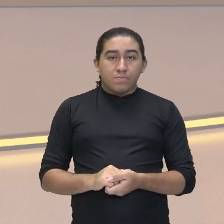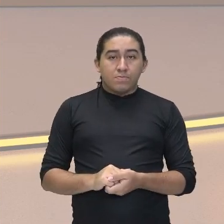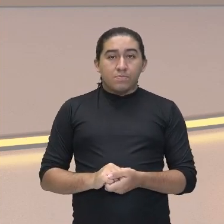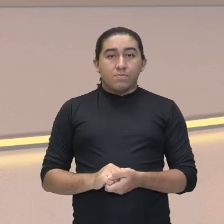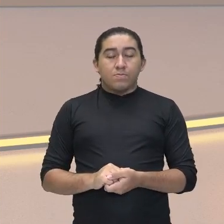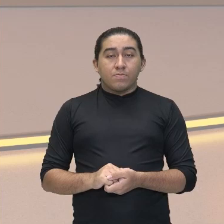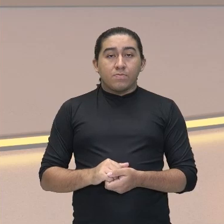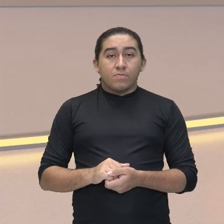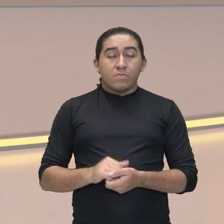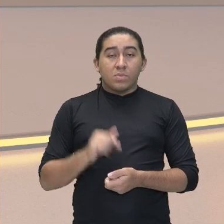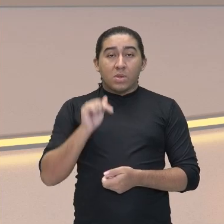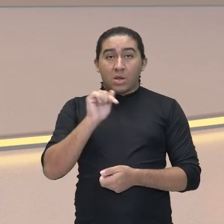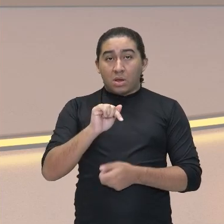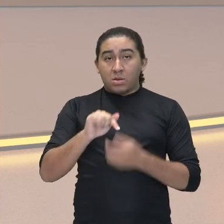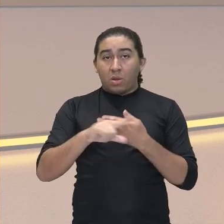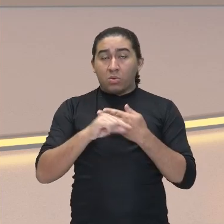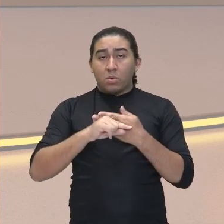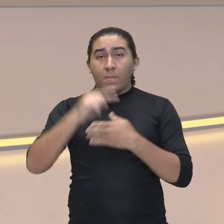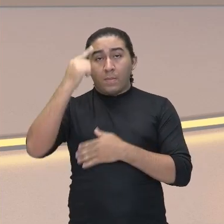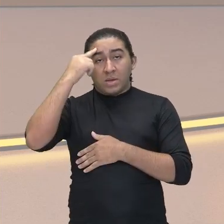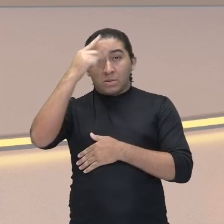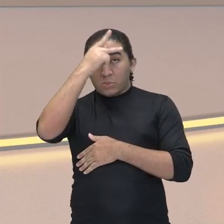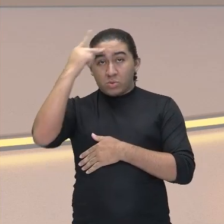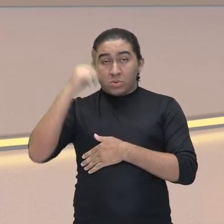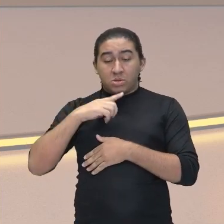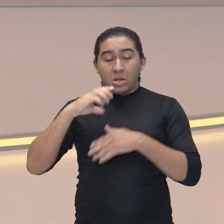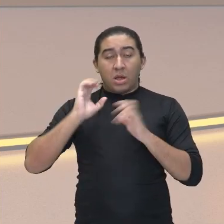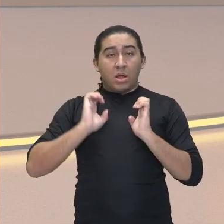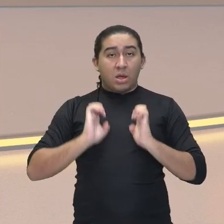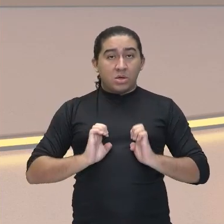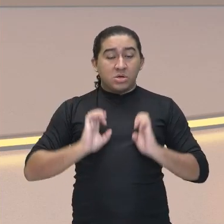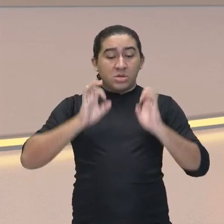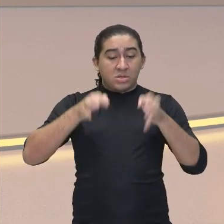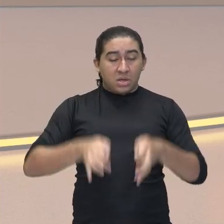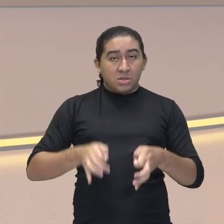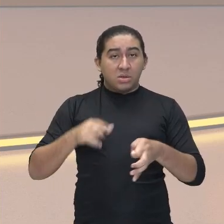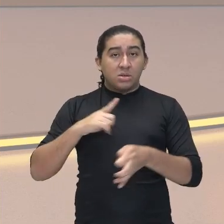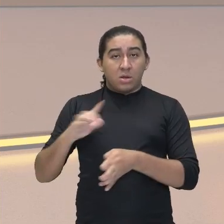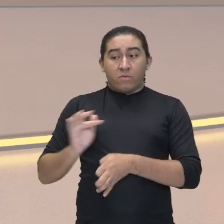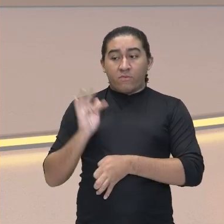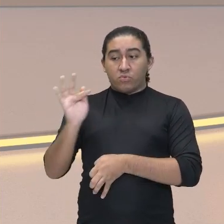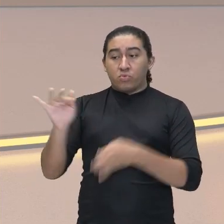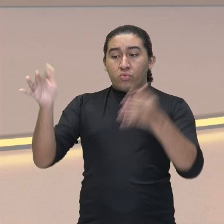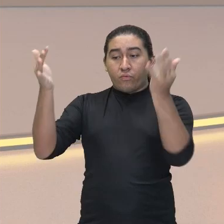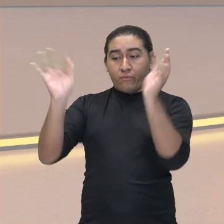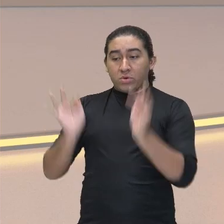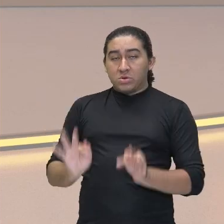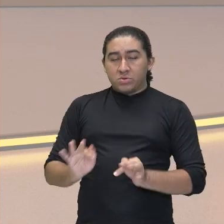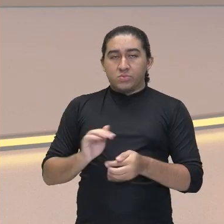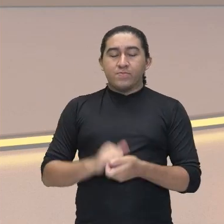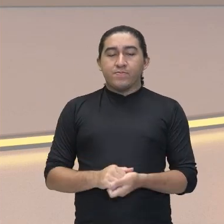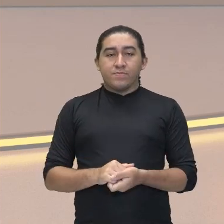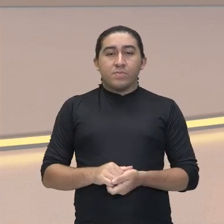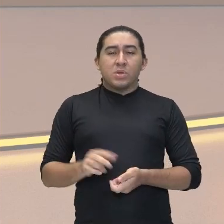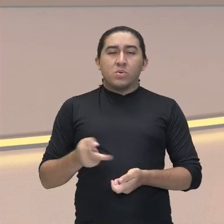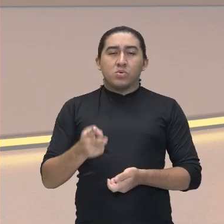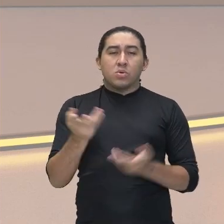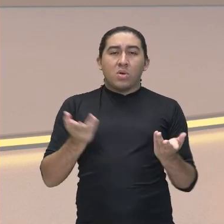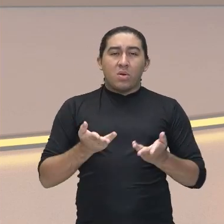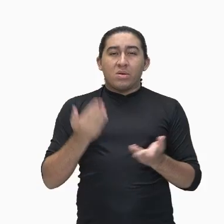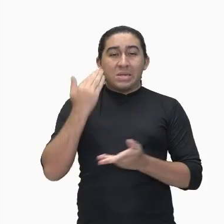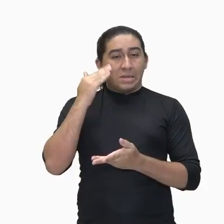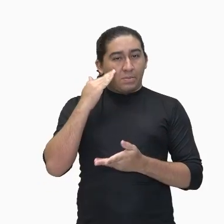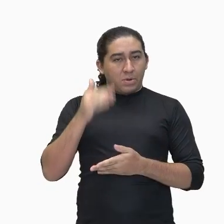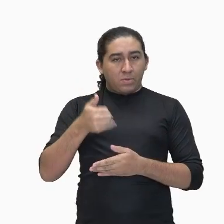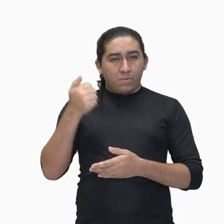homem que tem uma conduta certa, ele é feliz. Ele vive feliz. Vamos continuar para a gente entender mais aí um pouco